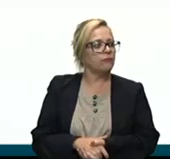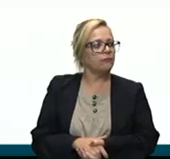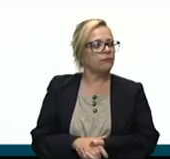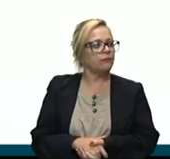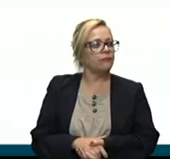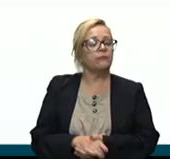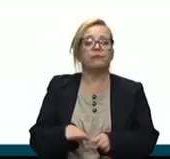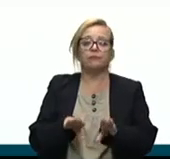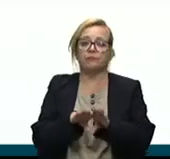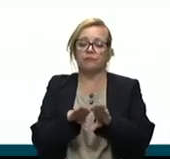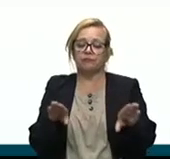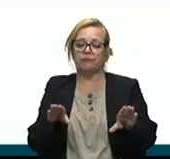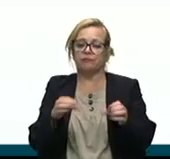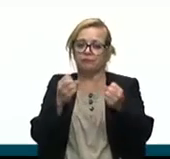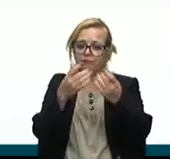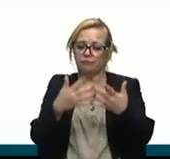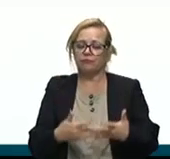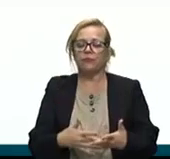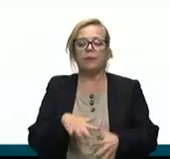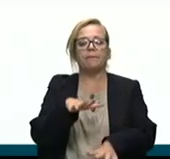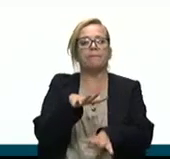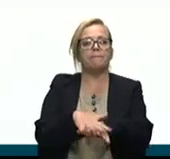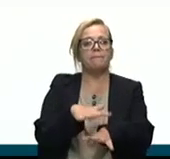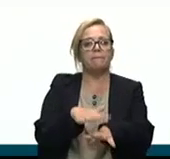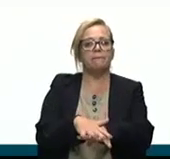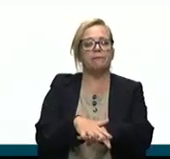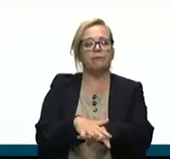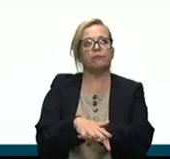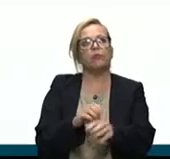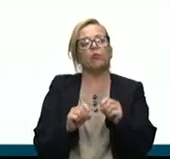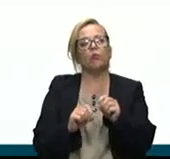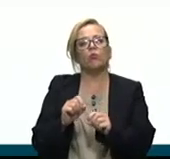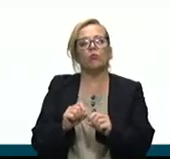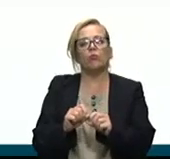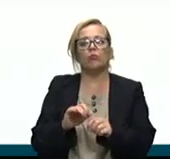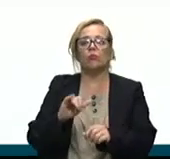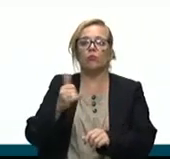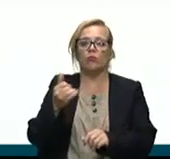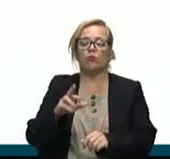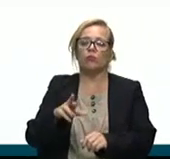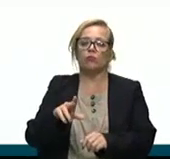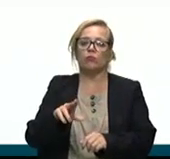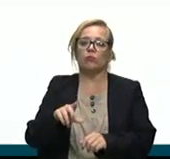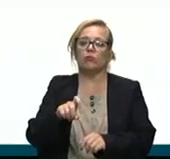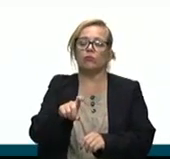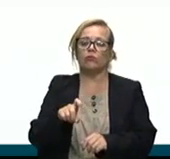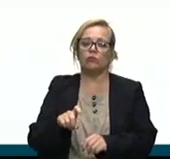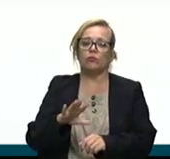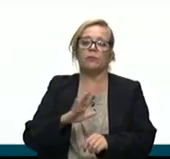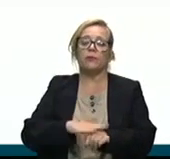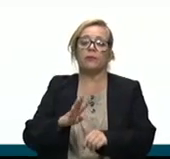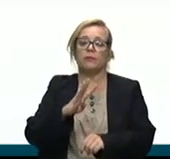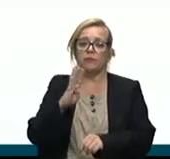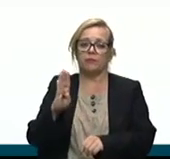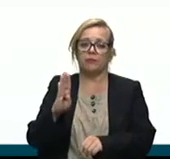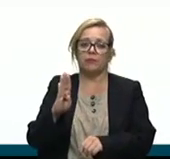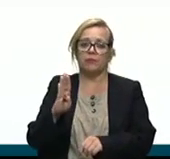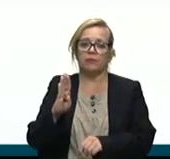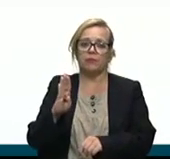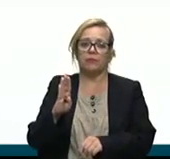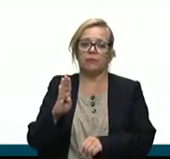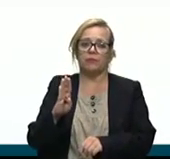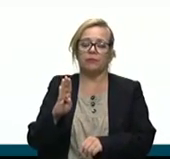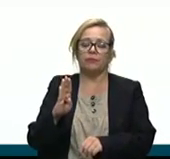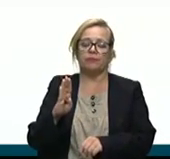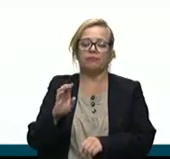Uma linha reta ela é descrita matematicamente por uma equação do tipo y igual a x mais b. E